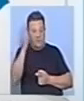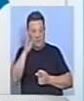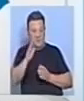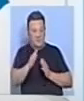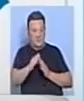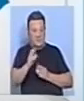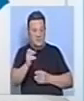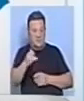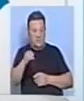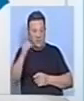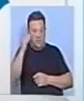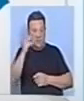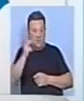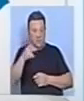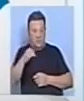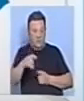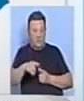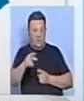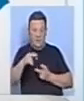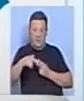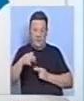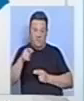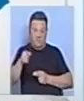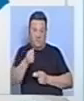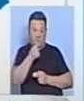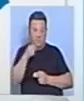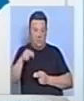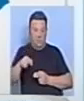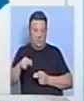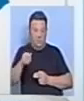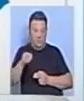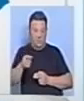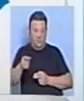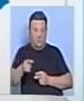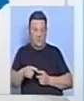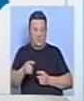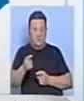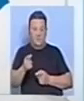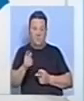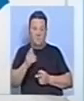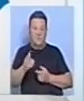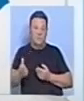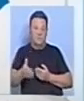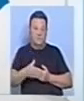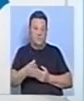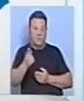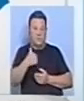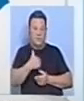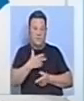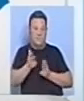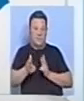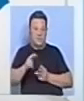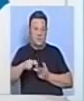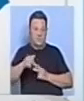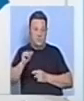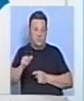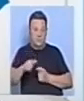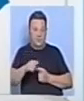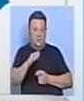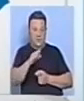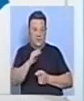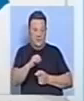a Câmara Municipal decidiu hoje, precisamente, fechar uma empresa municipal, a